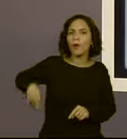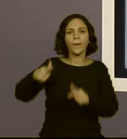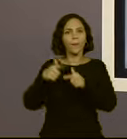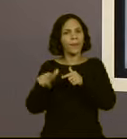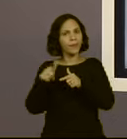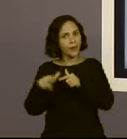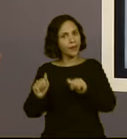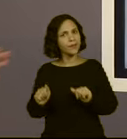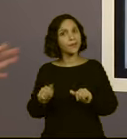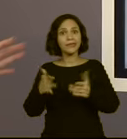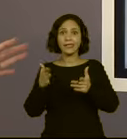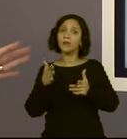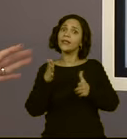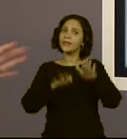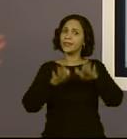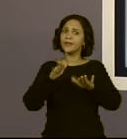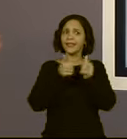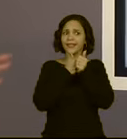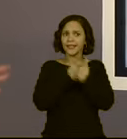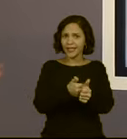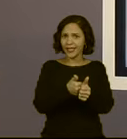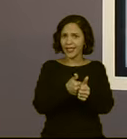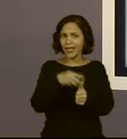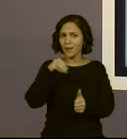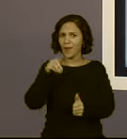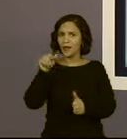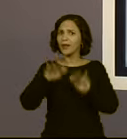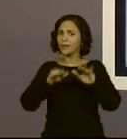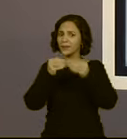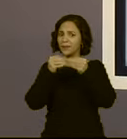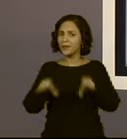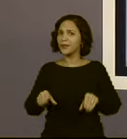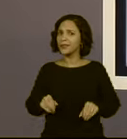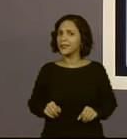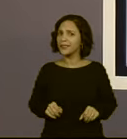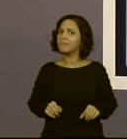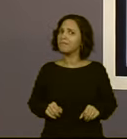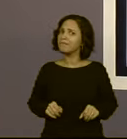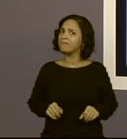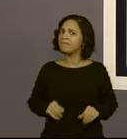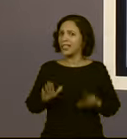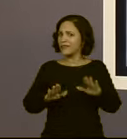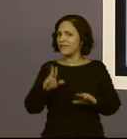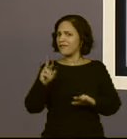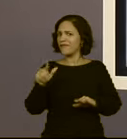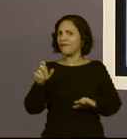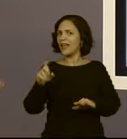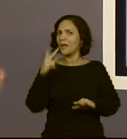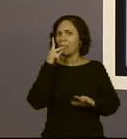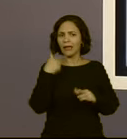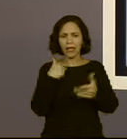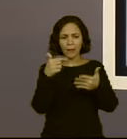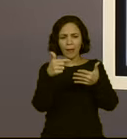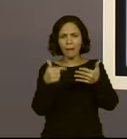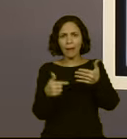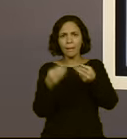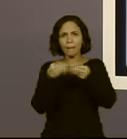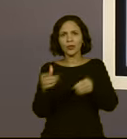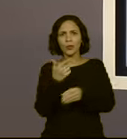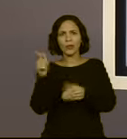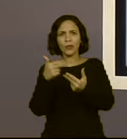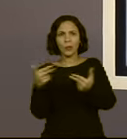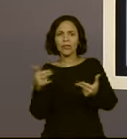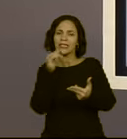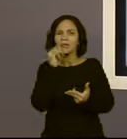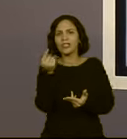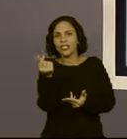é algo que que vale a pena porque você vai dele tem outros custos né a gente vai falar de